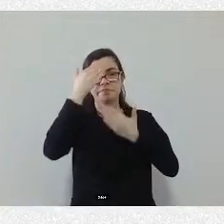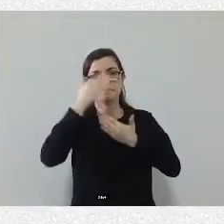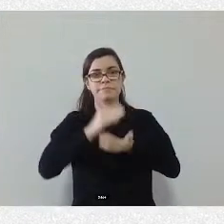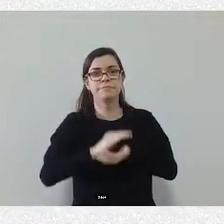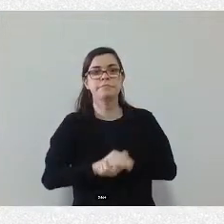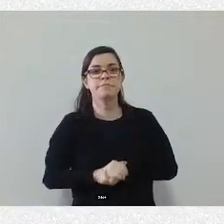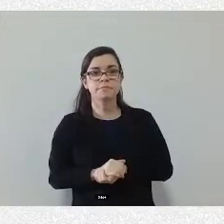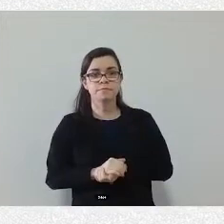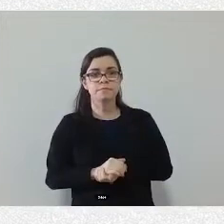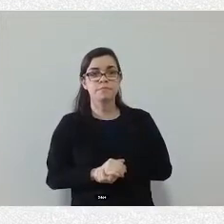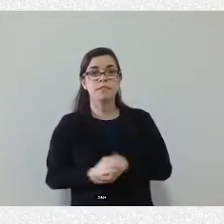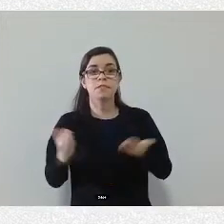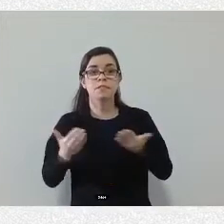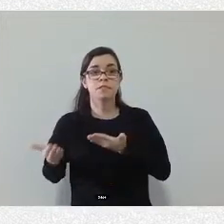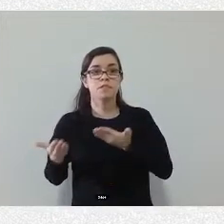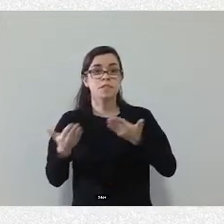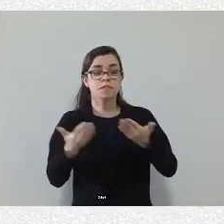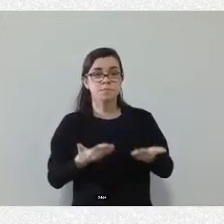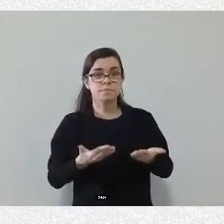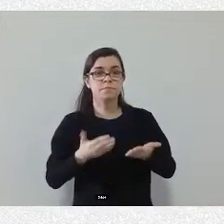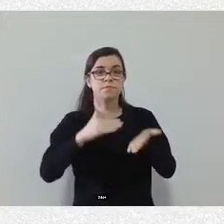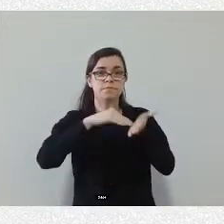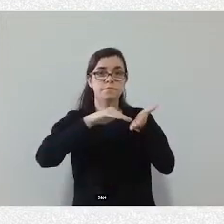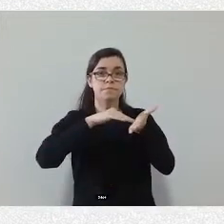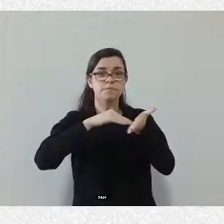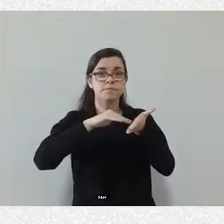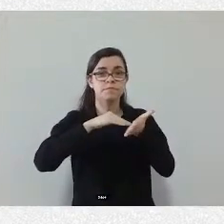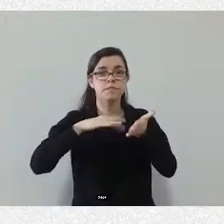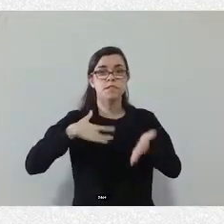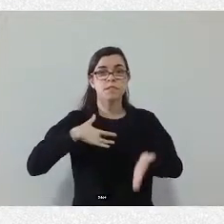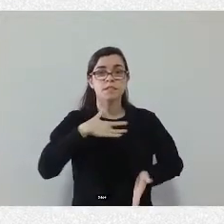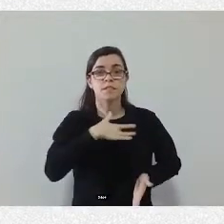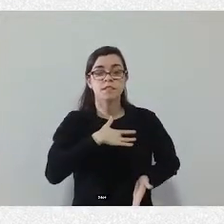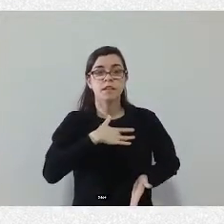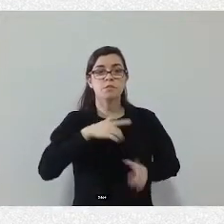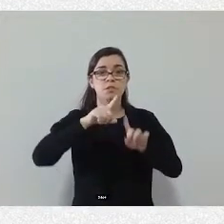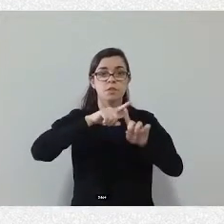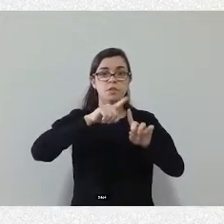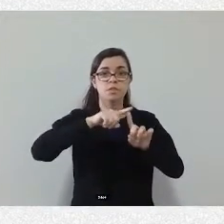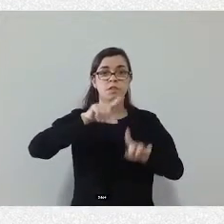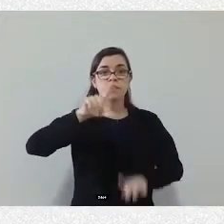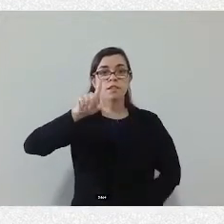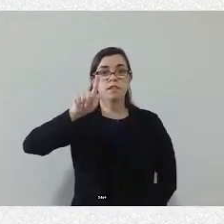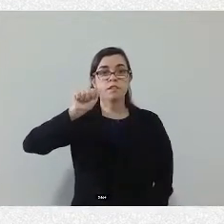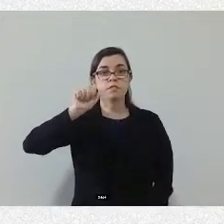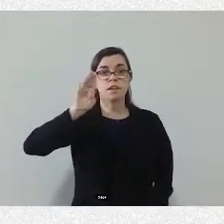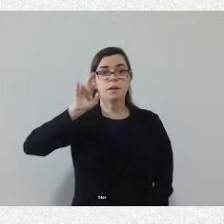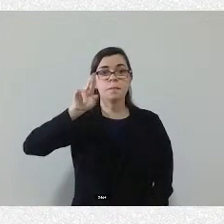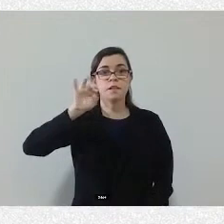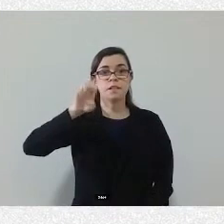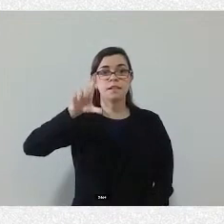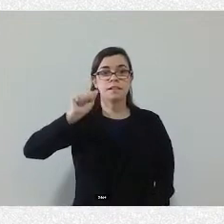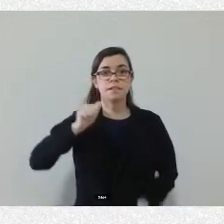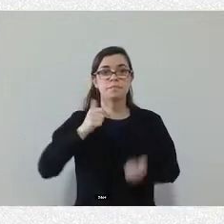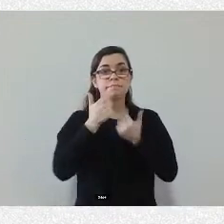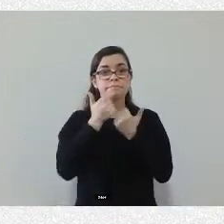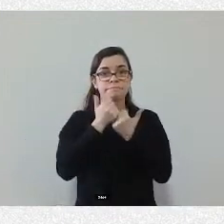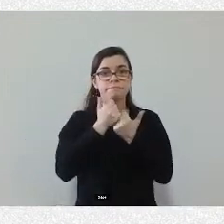Convidamos para fazer uso da palavra a secretária de Saúde de Toledo, senhora Gabriela Kucharski.